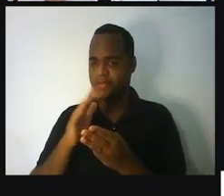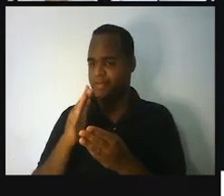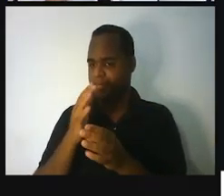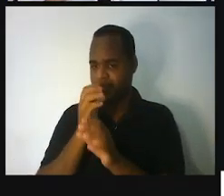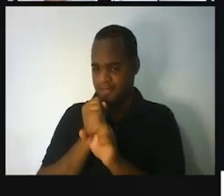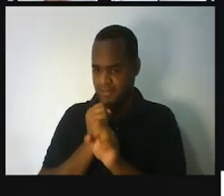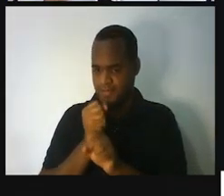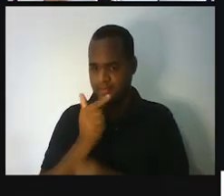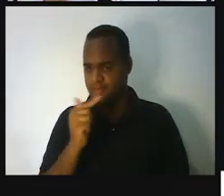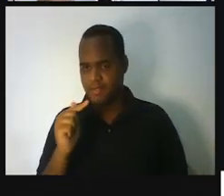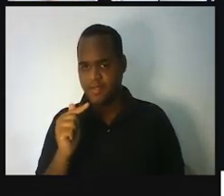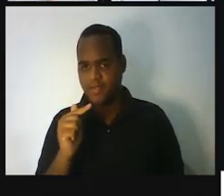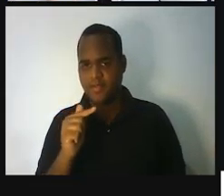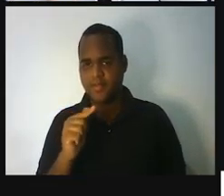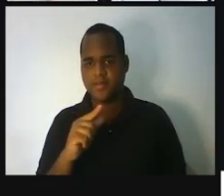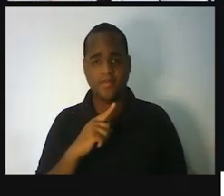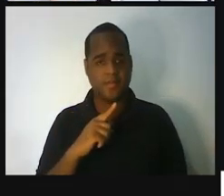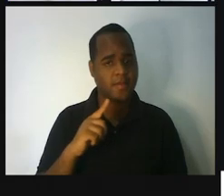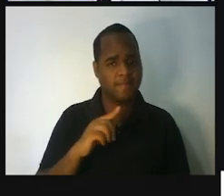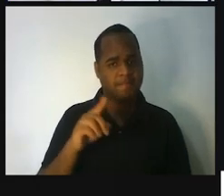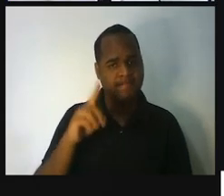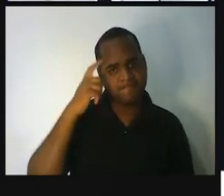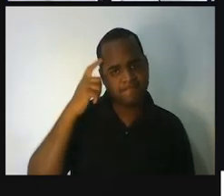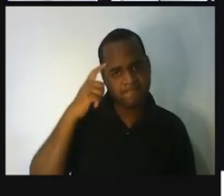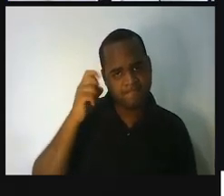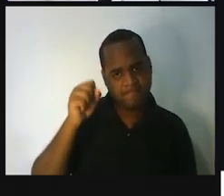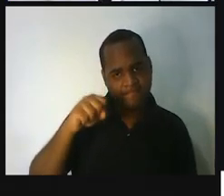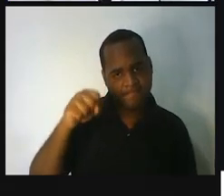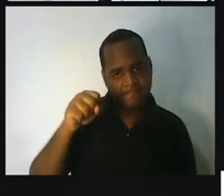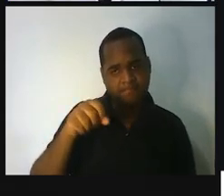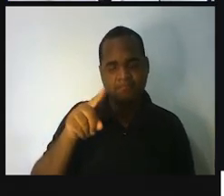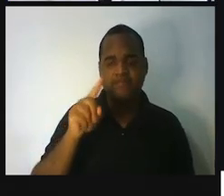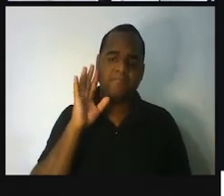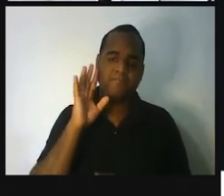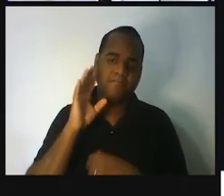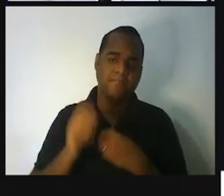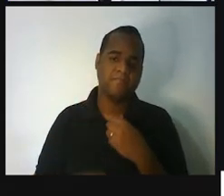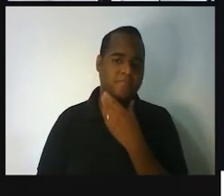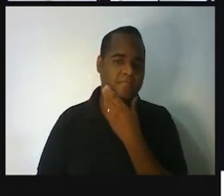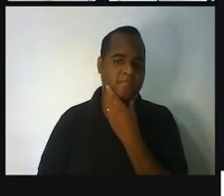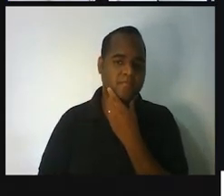tem cálculos? Pensa aí por alguns segundinhos. Vai lá.